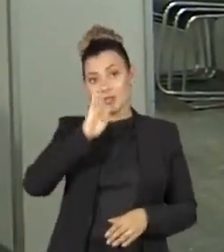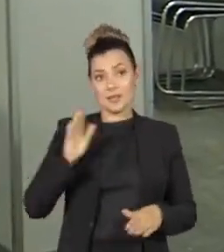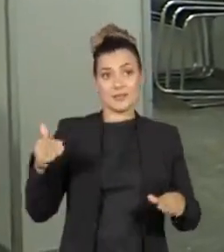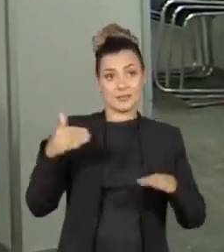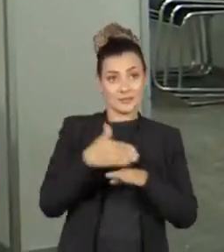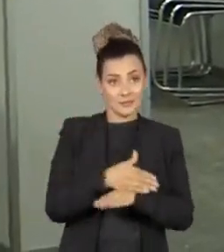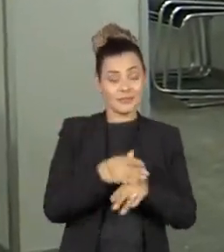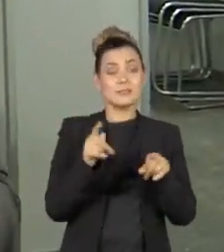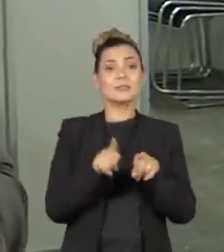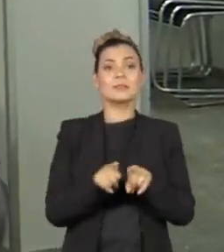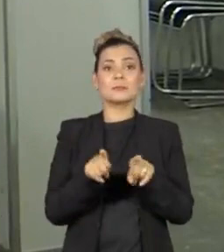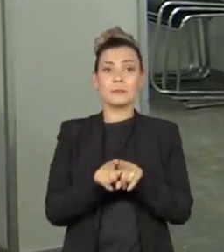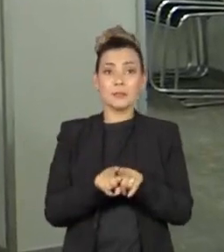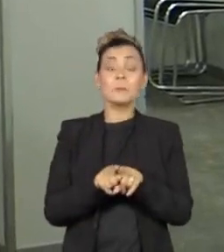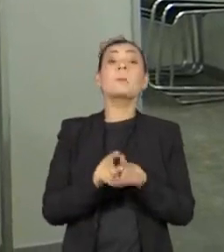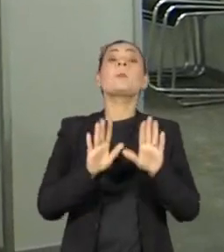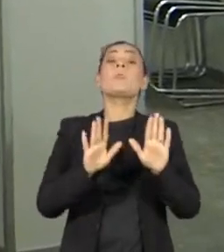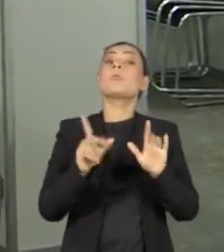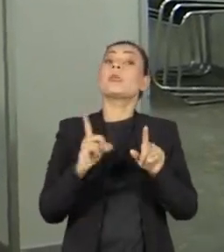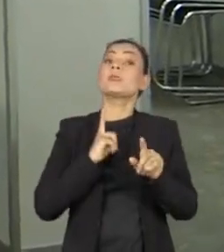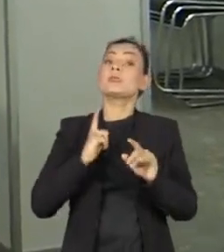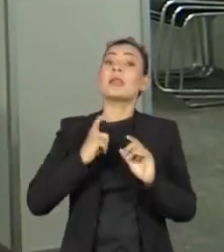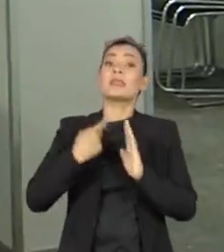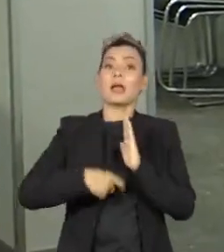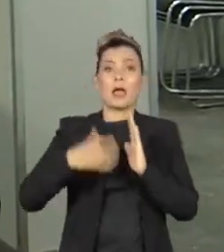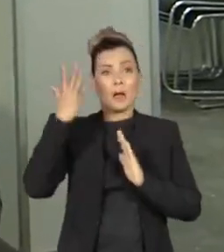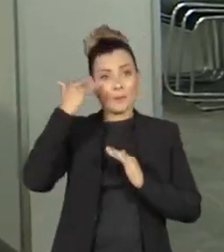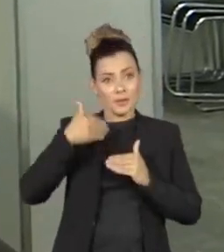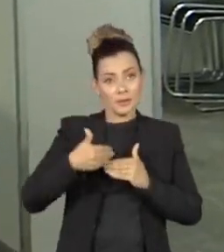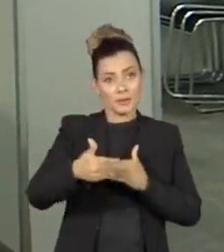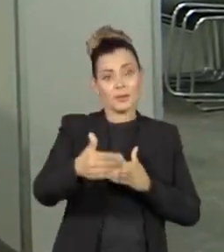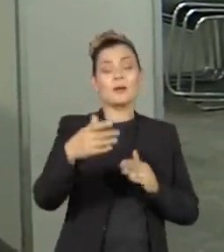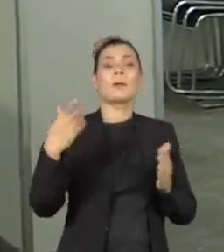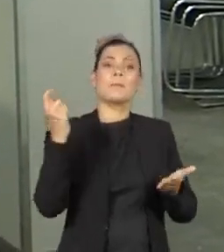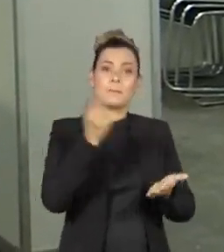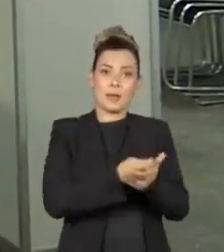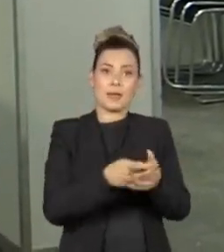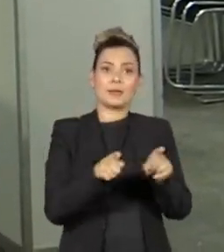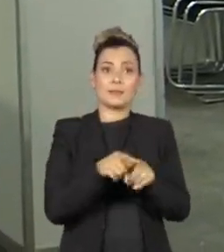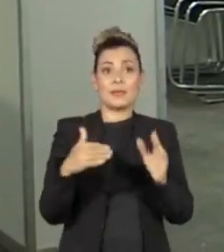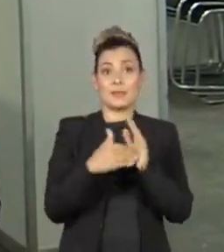com a doação de 2 quilos de alimento. E aí tem uma taxa a partir de amanhã até domingo. Volto com você aí no estúdio, Aldo.